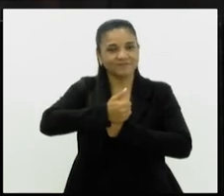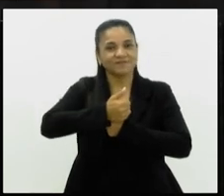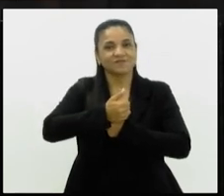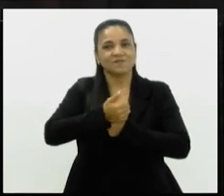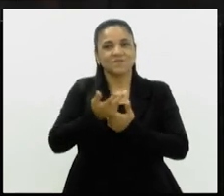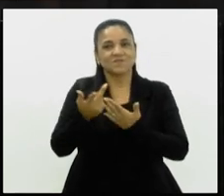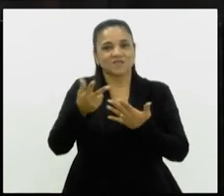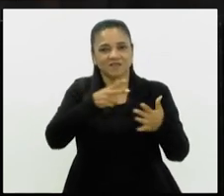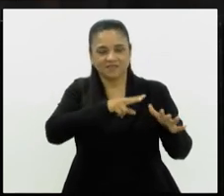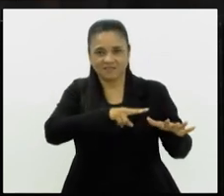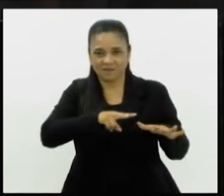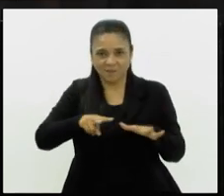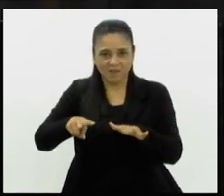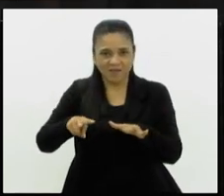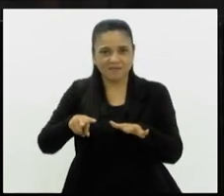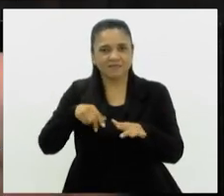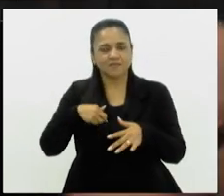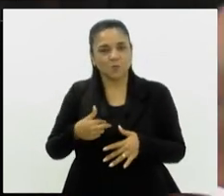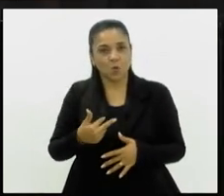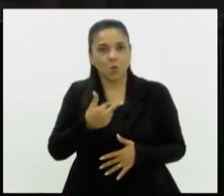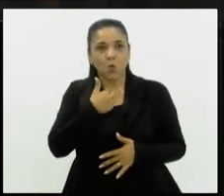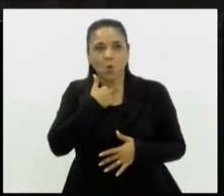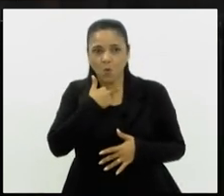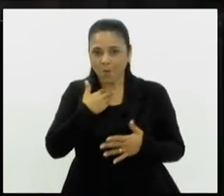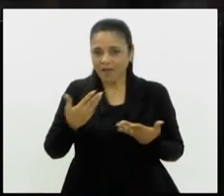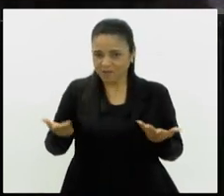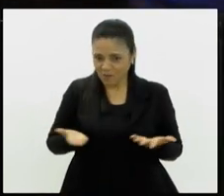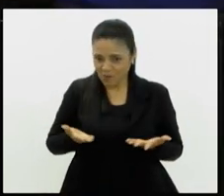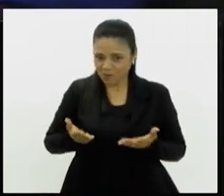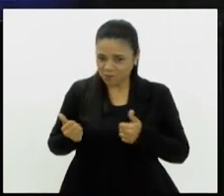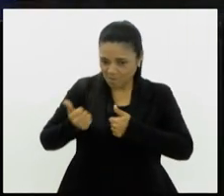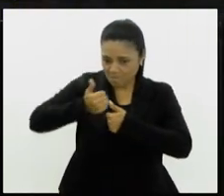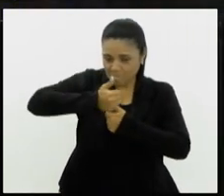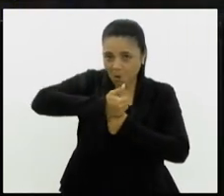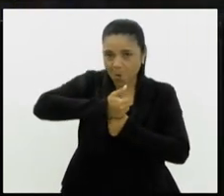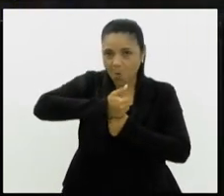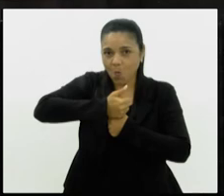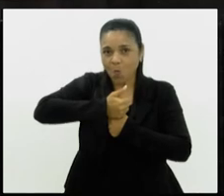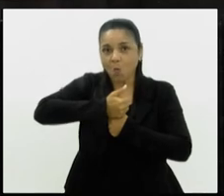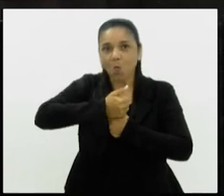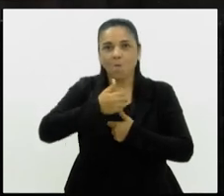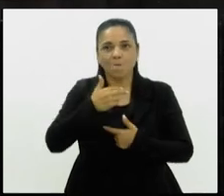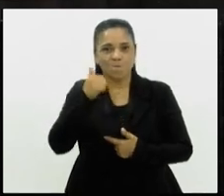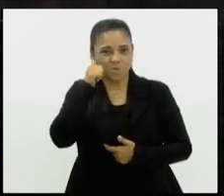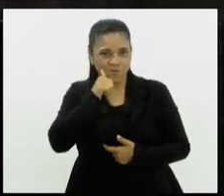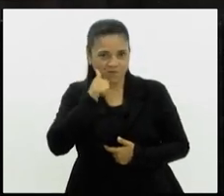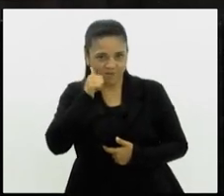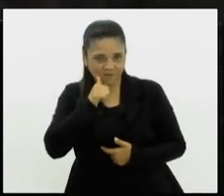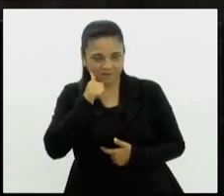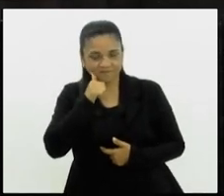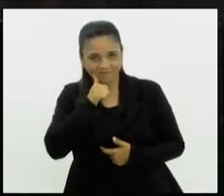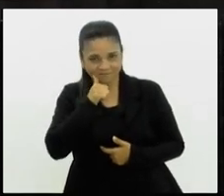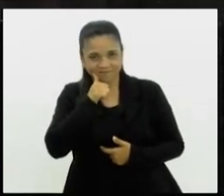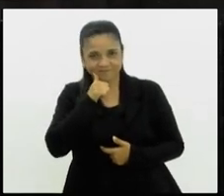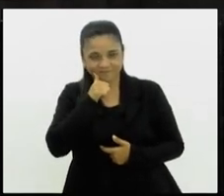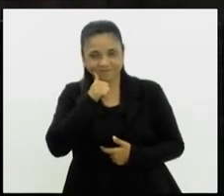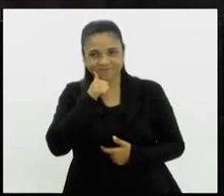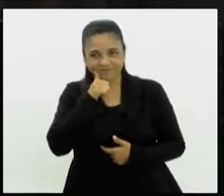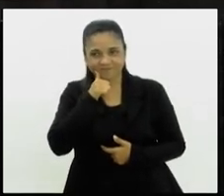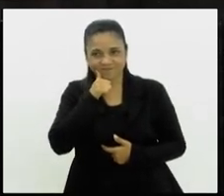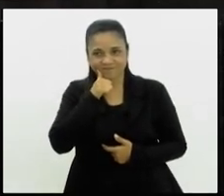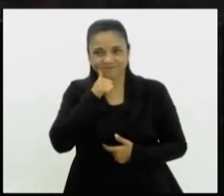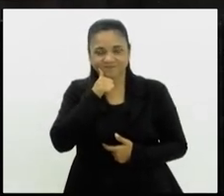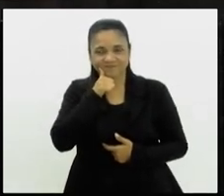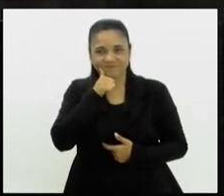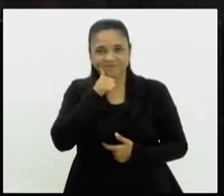presidências estão sempre ocupadas por mulheres, e corretamente, porque está se